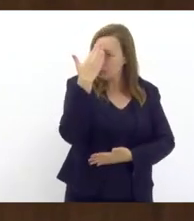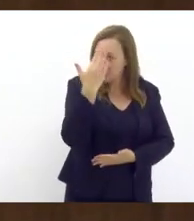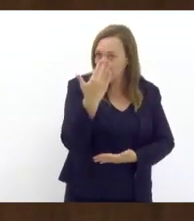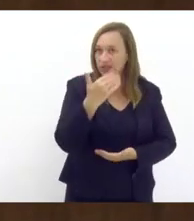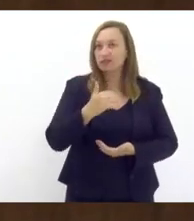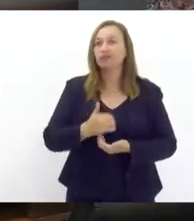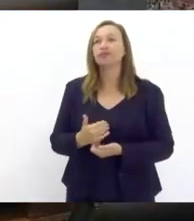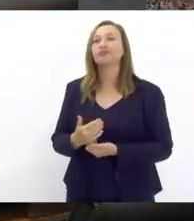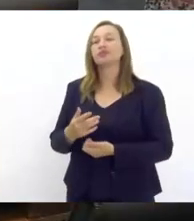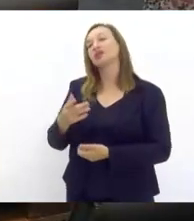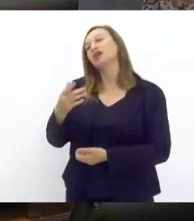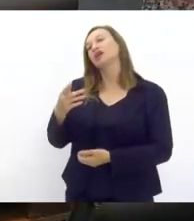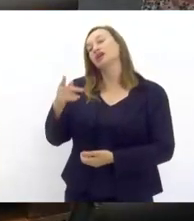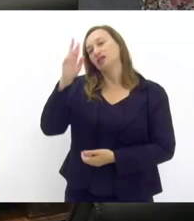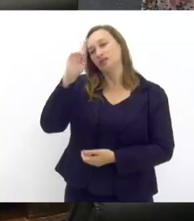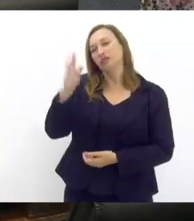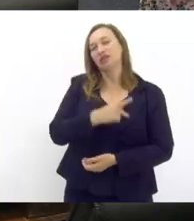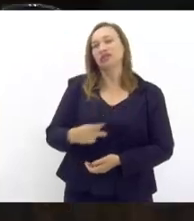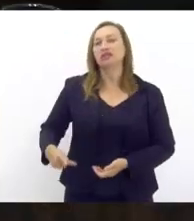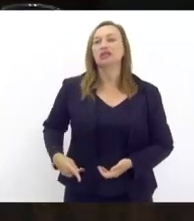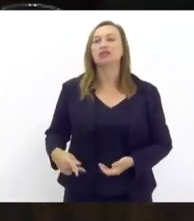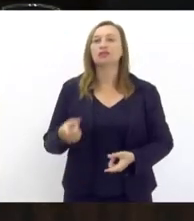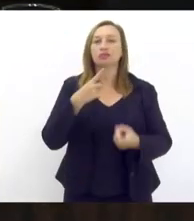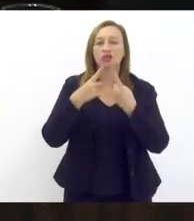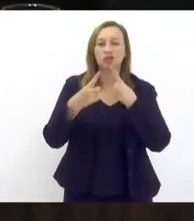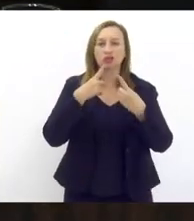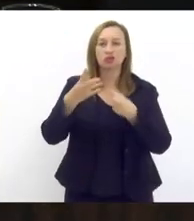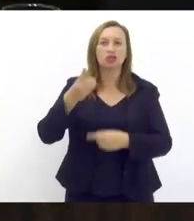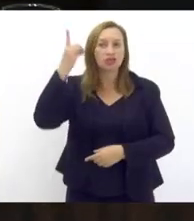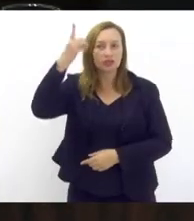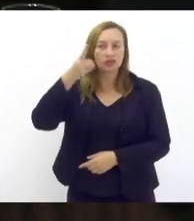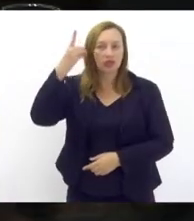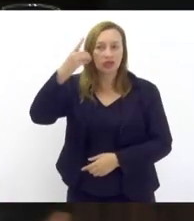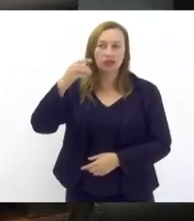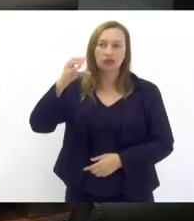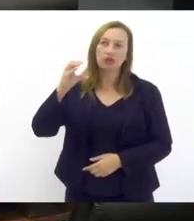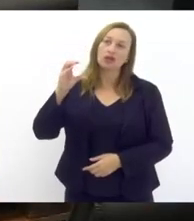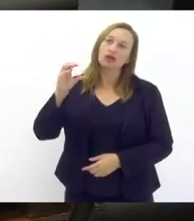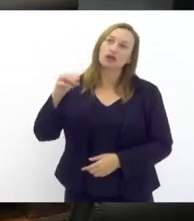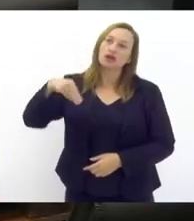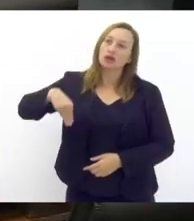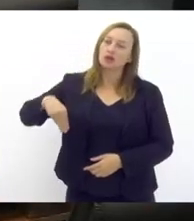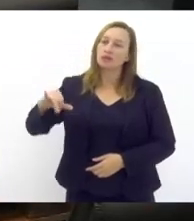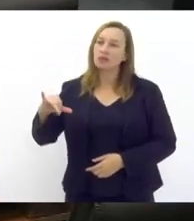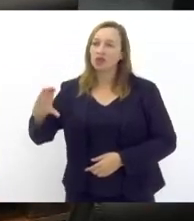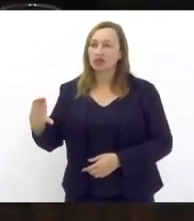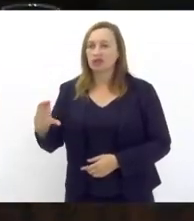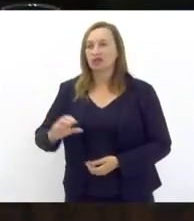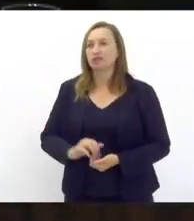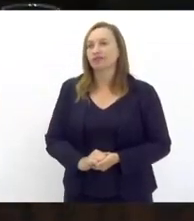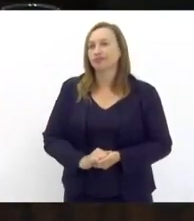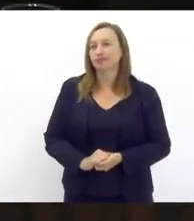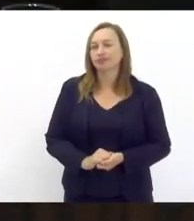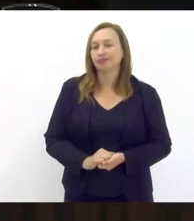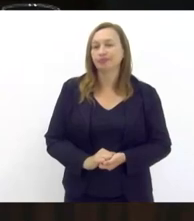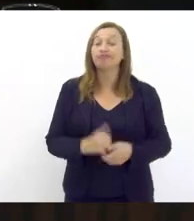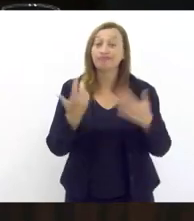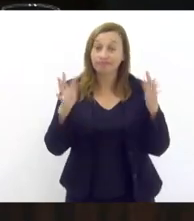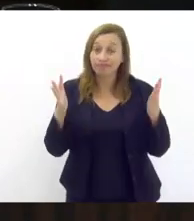minhas palavras, presidente. Para discutir, o deputado Carlos Miguel. Parabéns, tá,